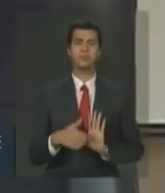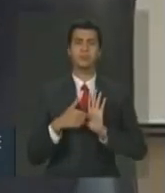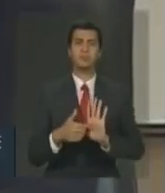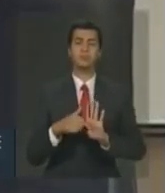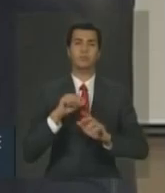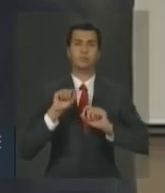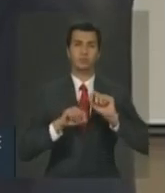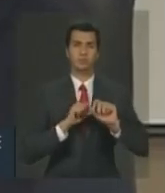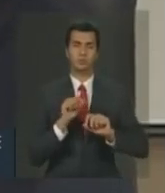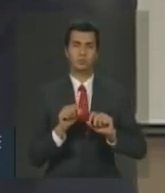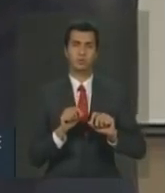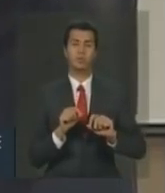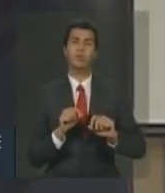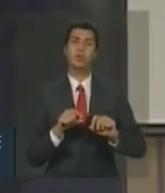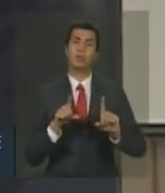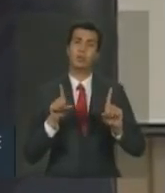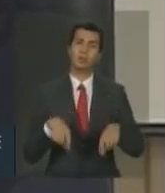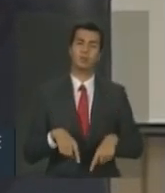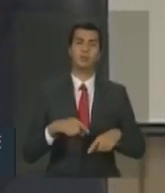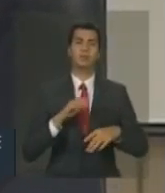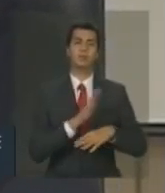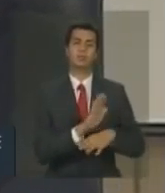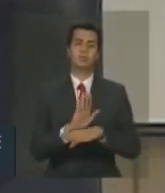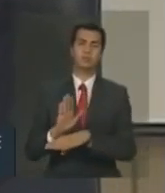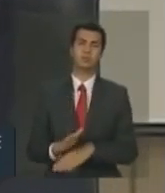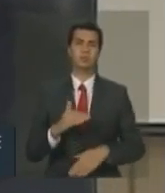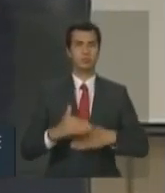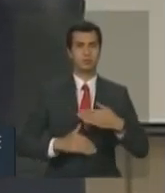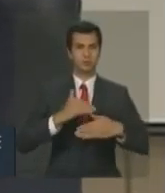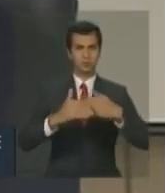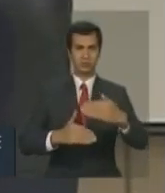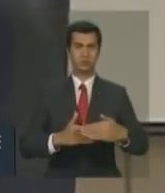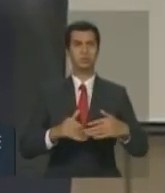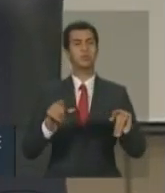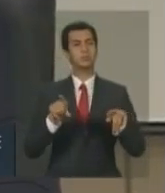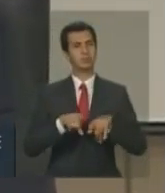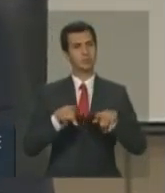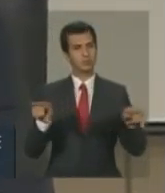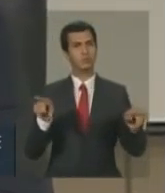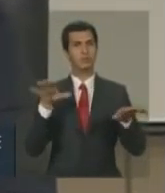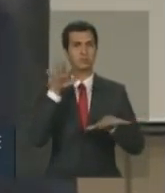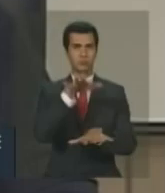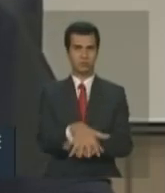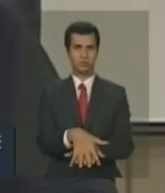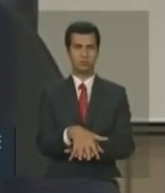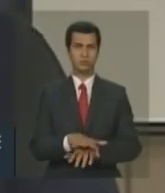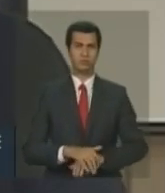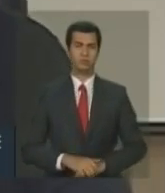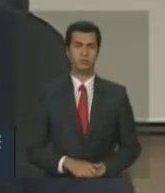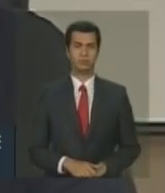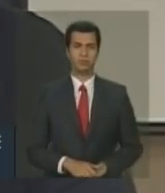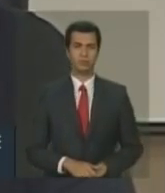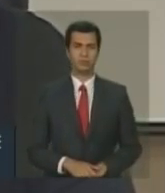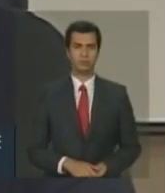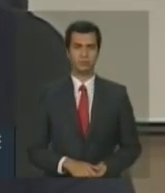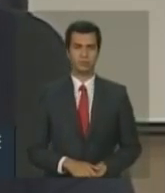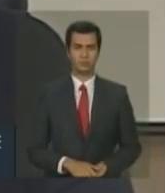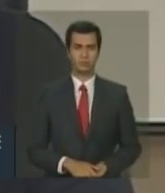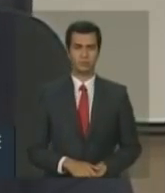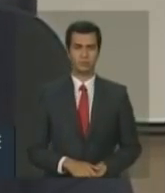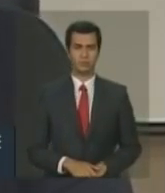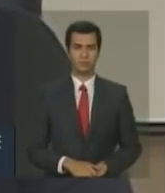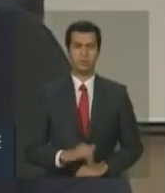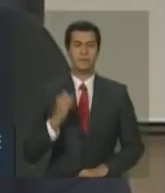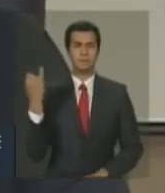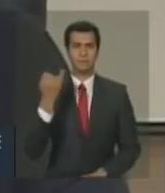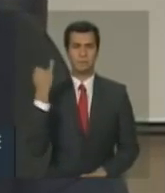uma preocupação com o crescimento, mas com inclusão. Então, é importante destacar